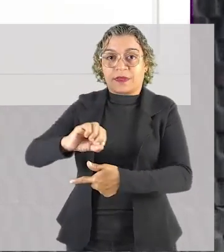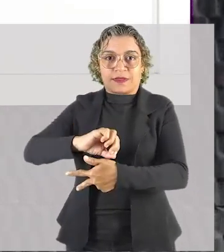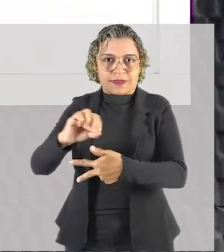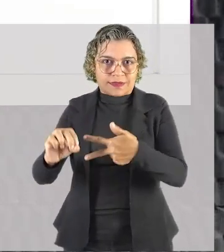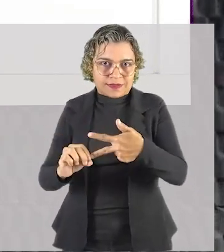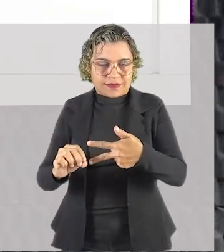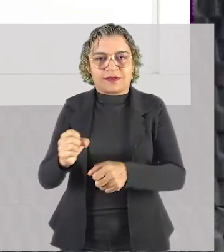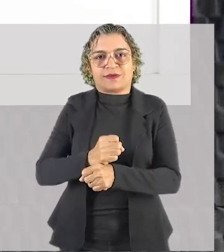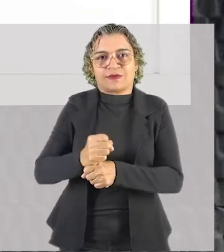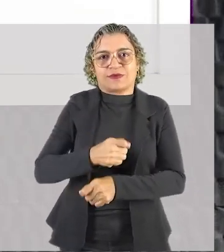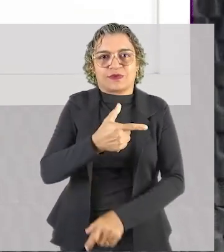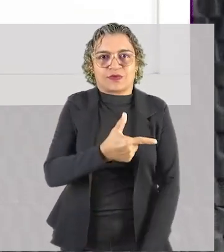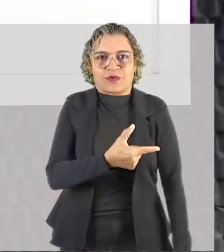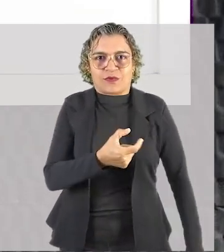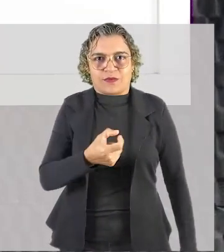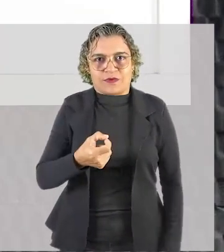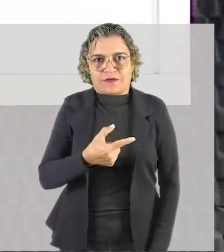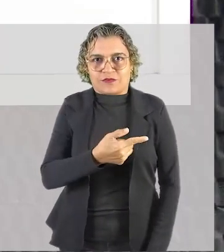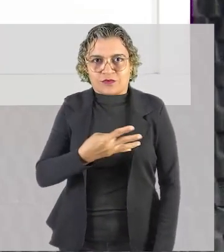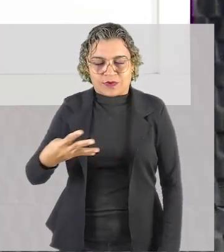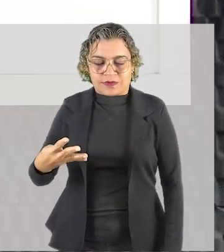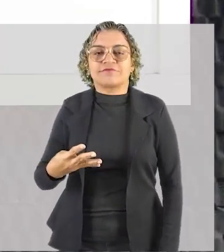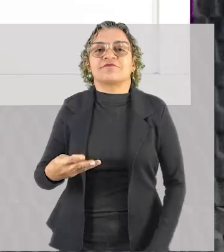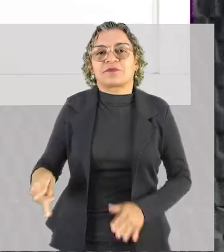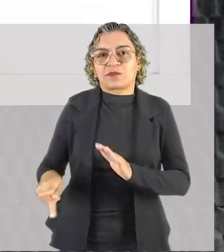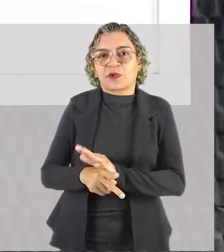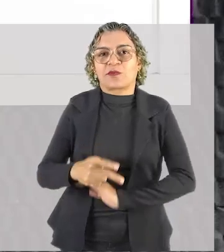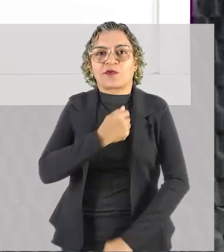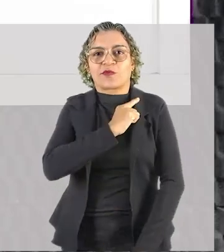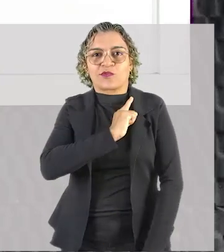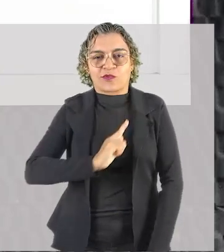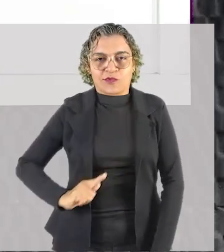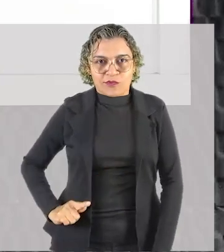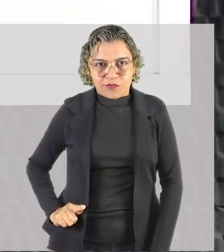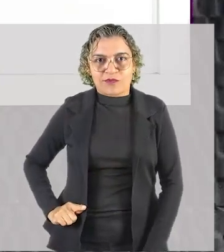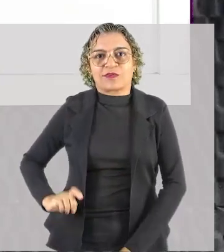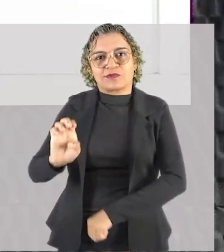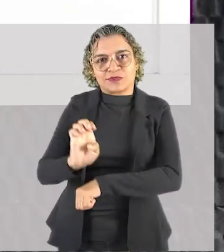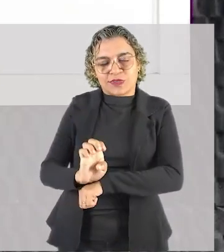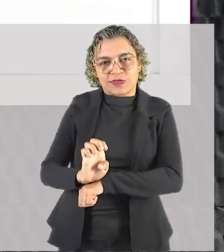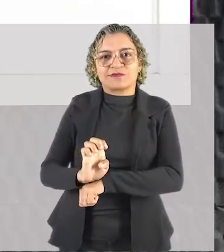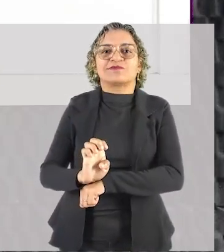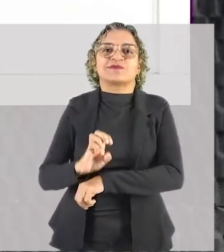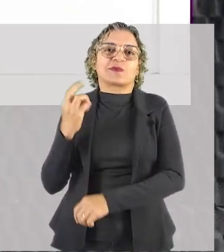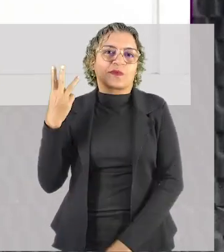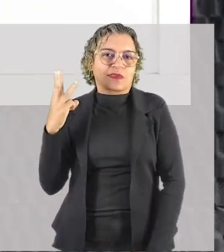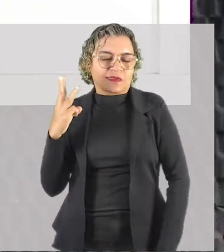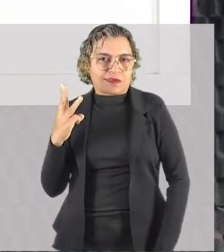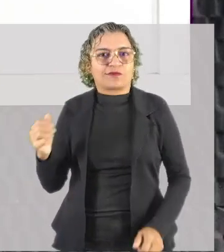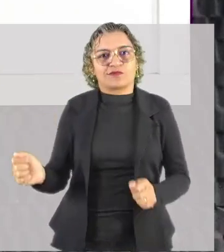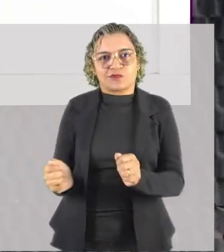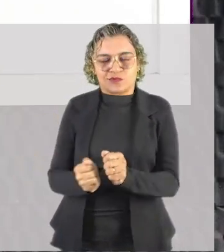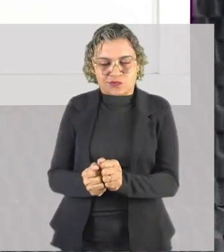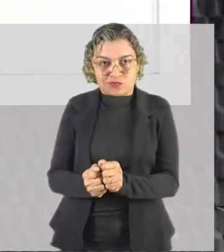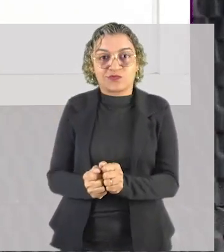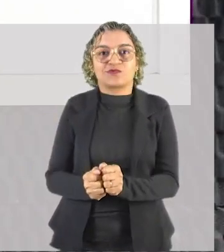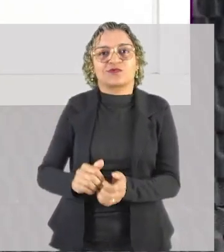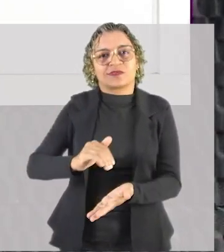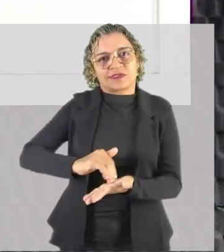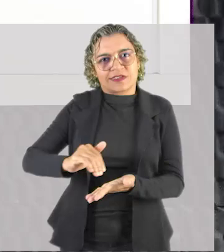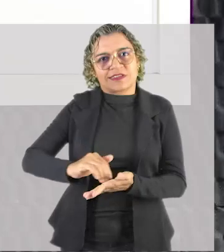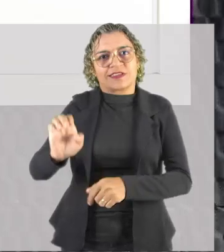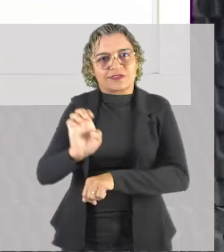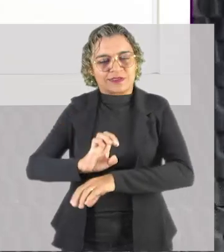Enem 2024, um projeto do governo do estado do Maranhão, através da Secretaria Estadual de Educação. Ok, galera?